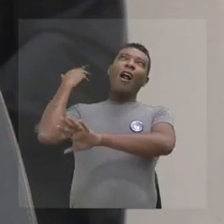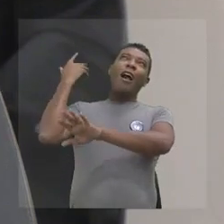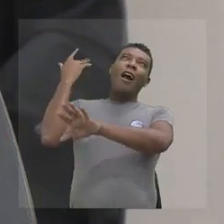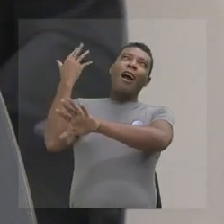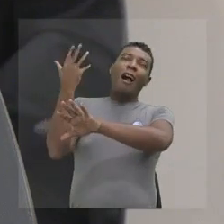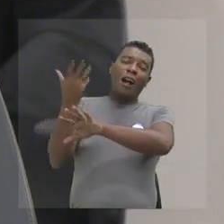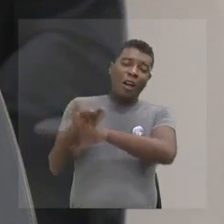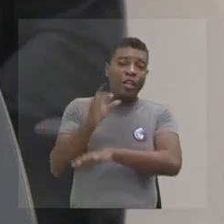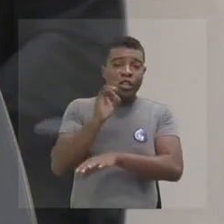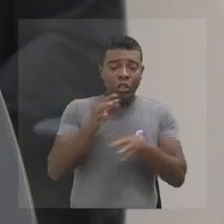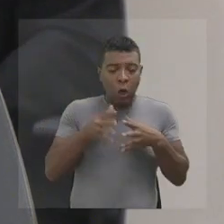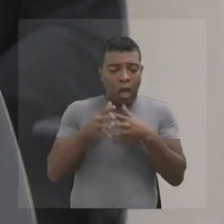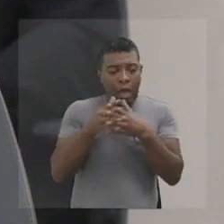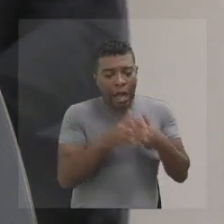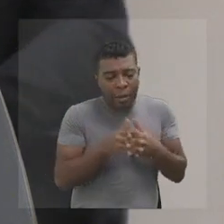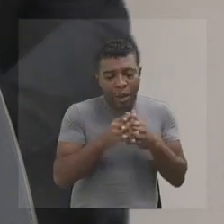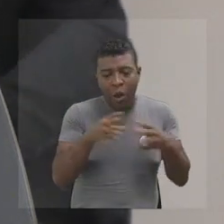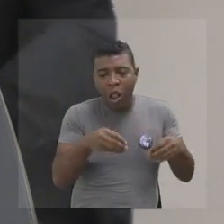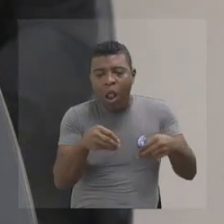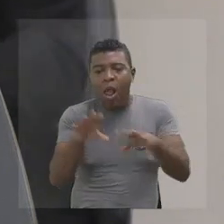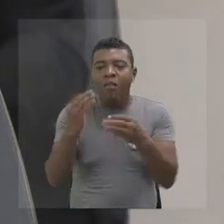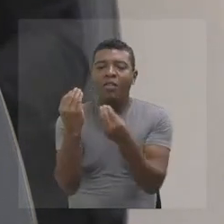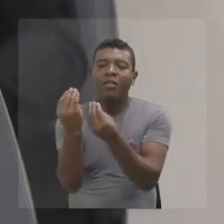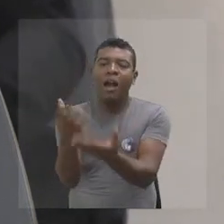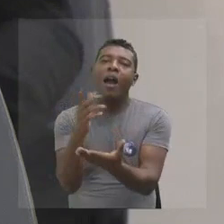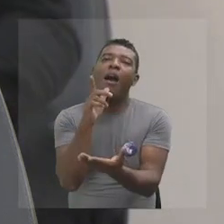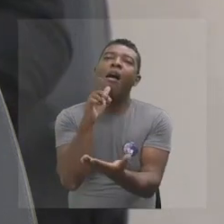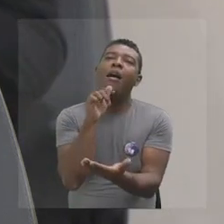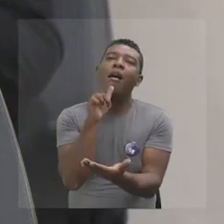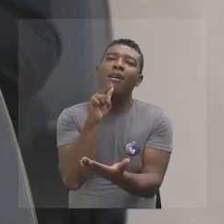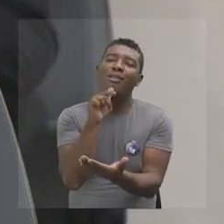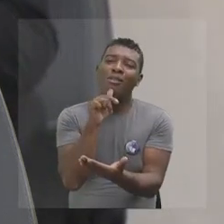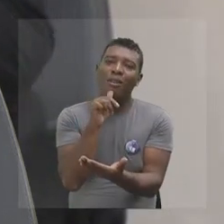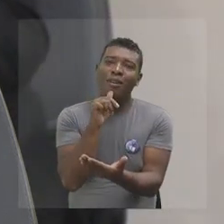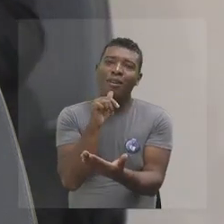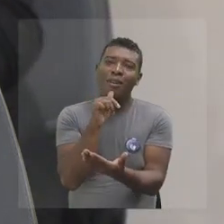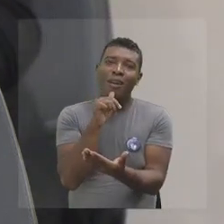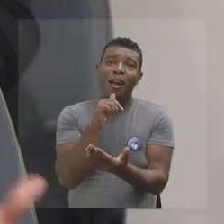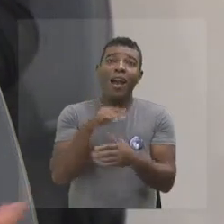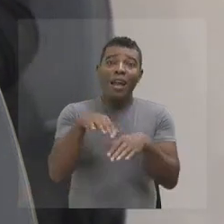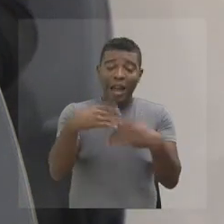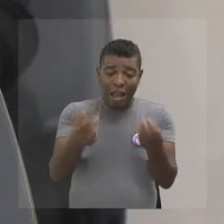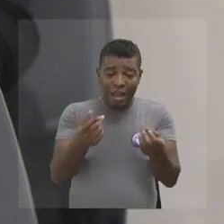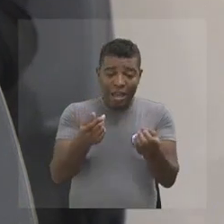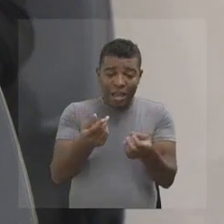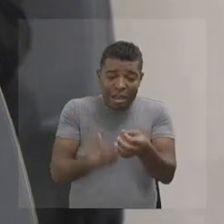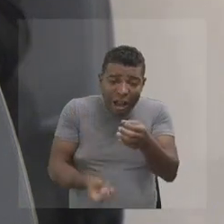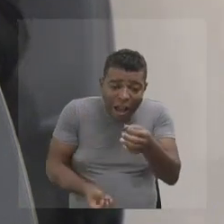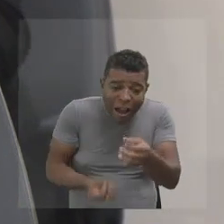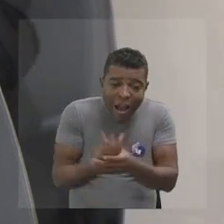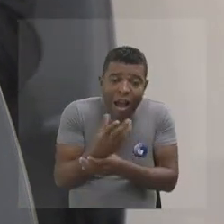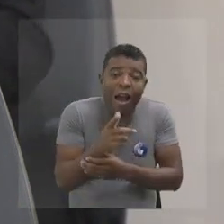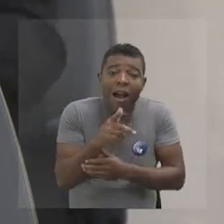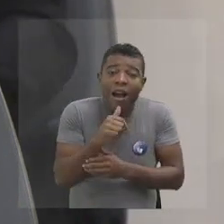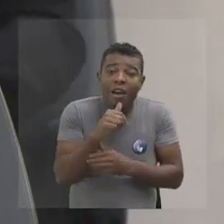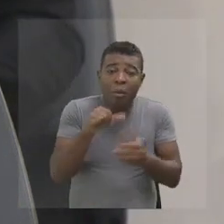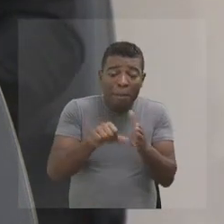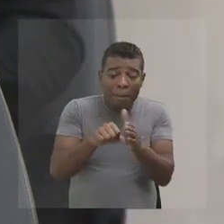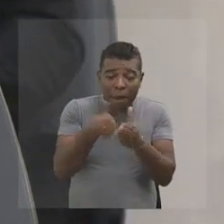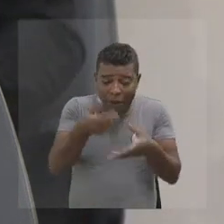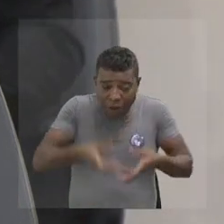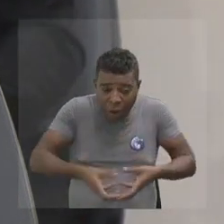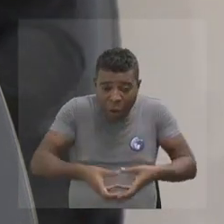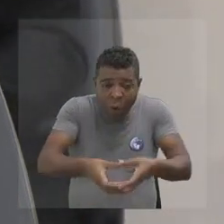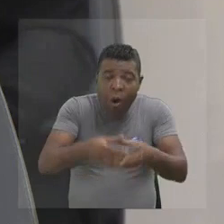Rodrigo gosta de contar Deputado e o clayder o nosso diretor uma mulher chegou uma senhora chegou perto do